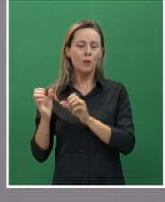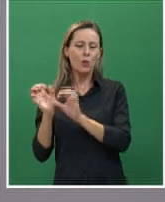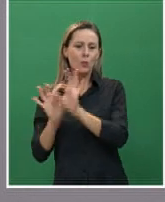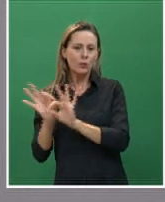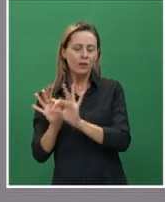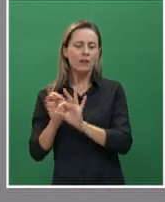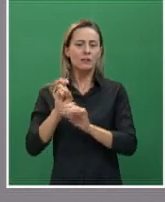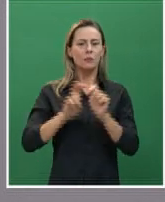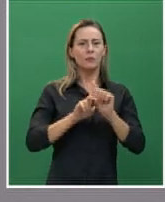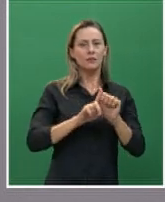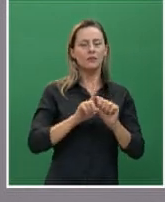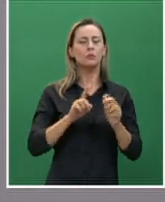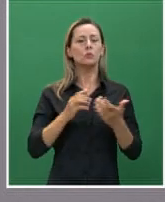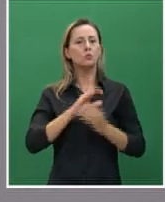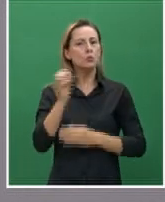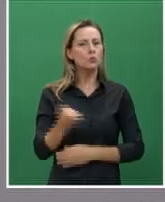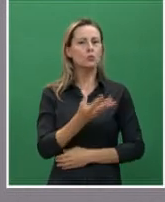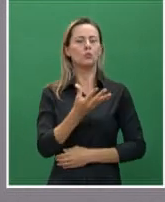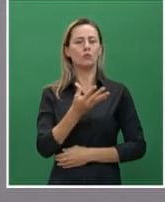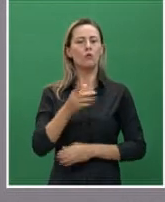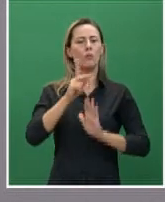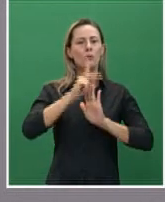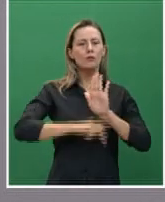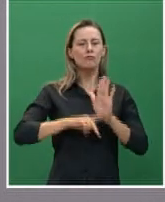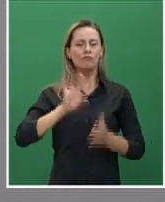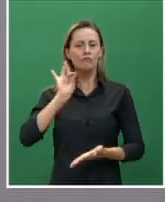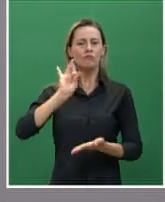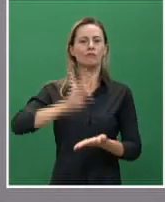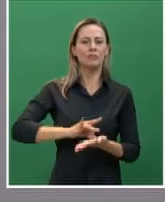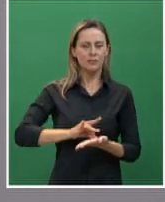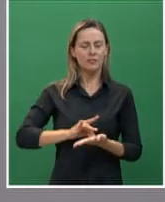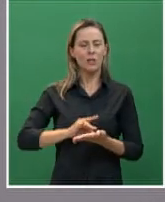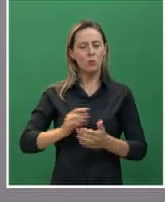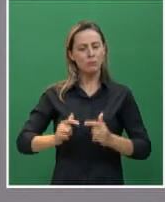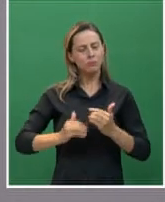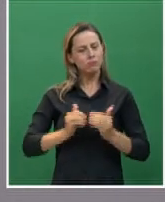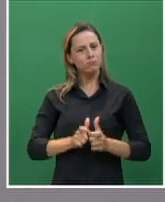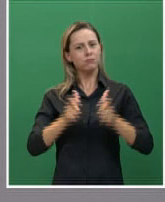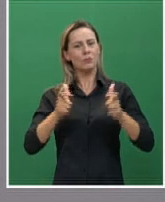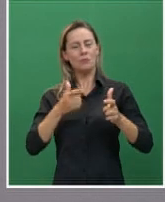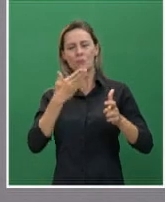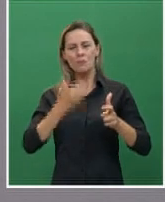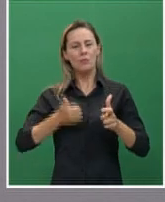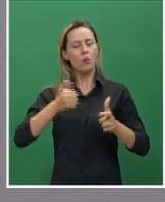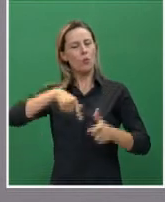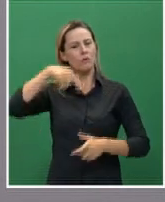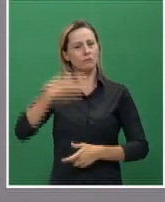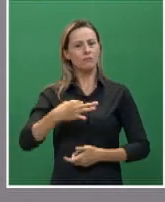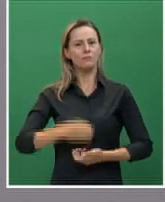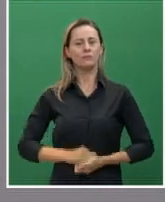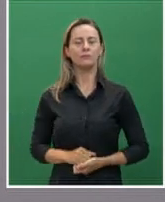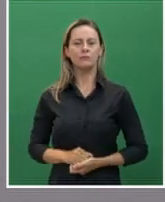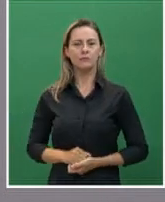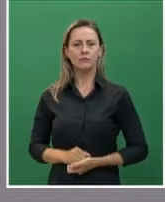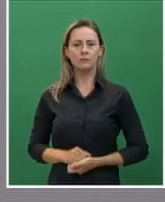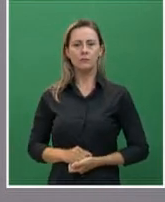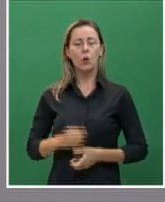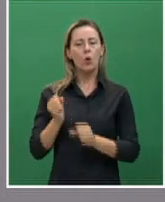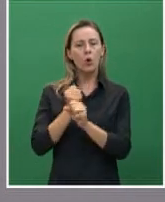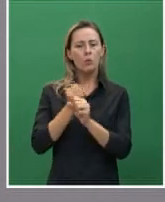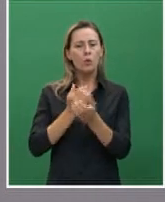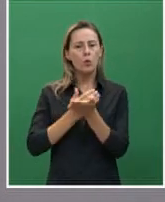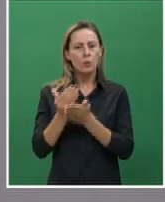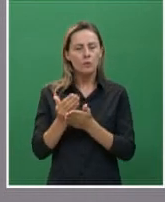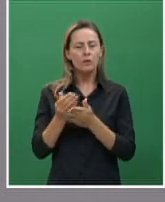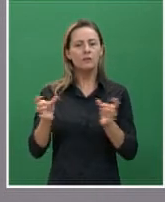fazer completamente para fazer completamente novo em um projeto definitivo e de grande e de grande de grande qualidade é com é uma obra